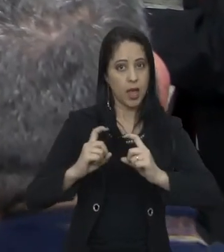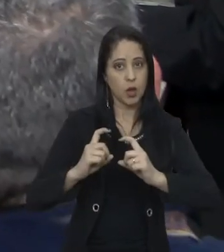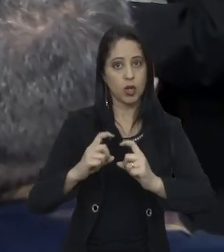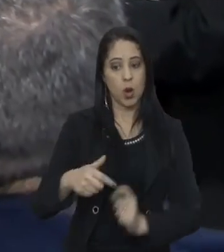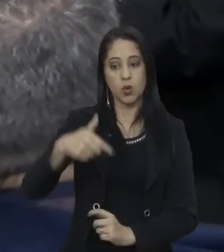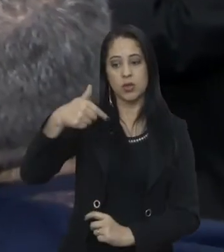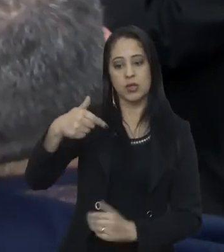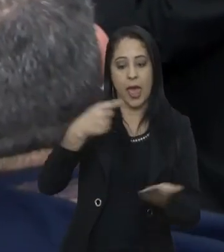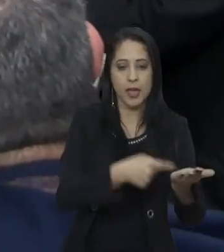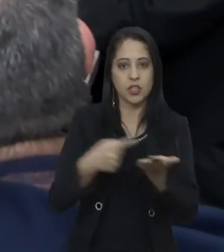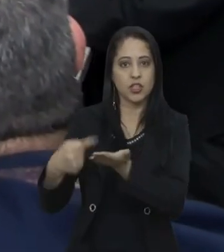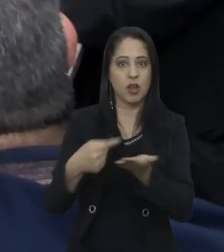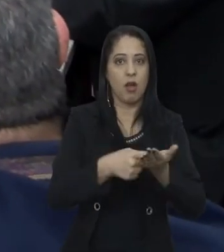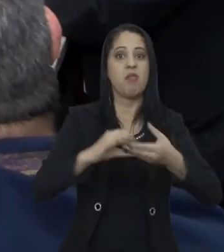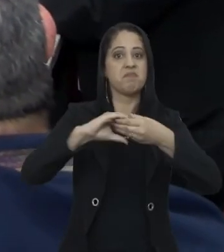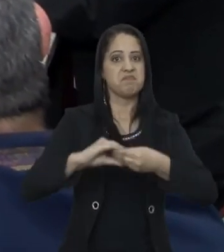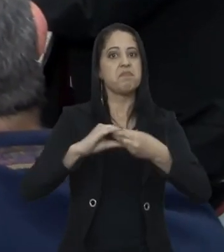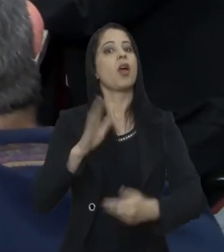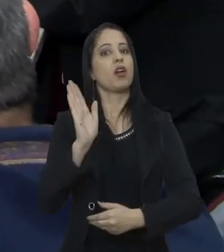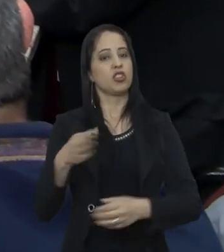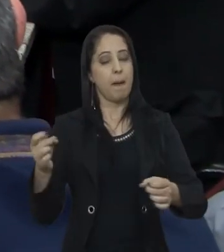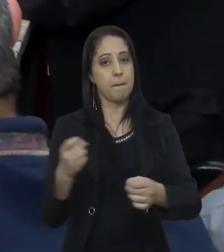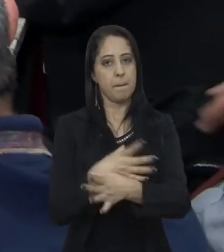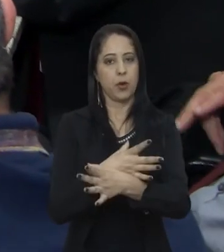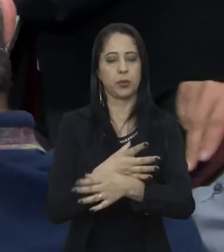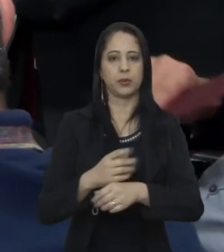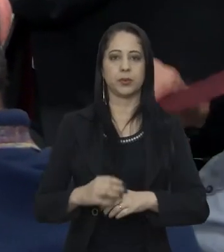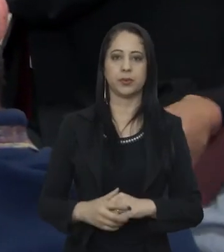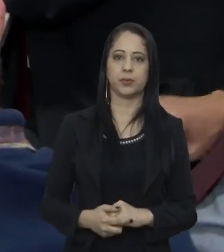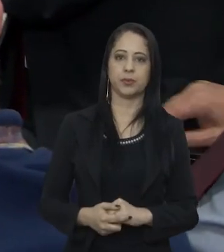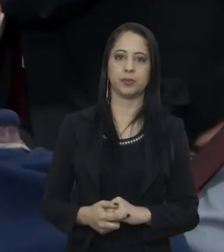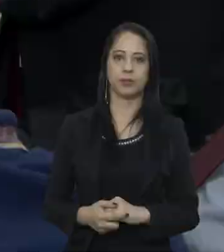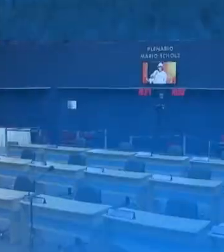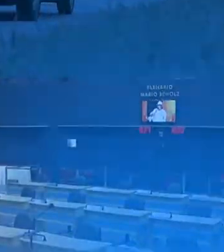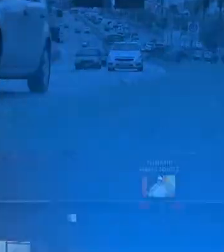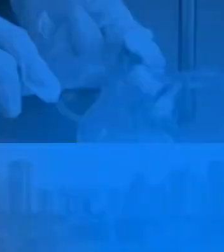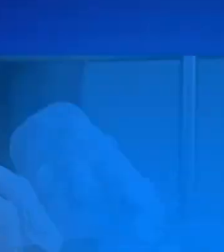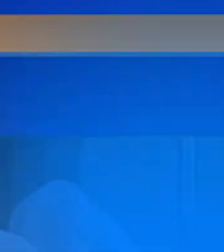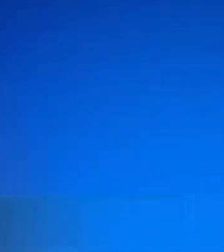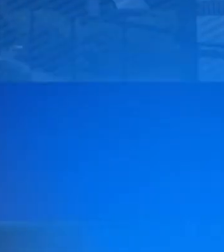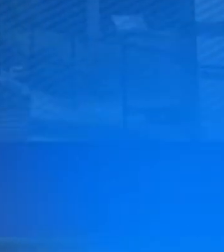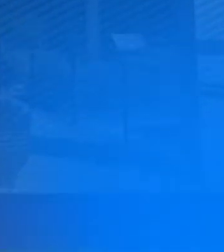de cinco processos vinculados aos trabalhadores credores e